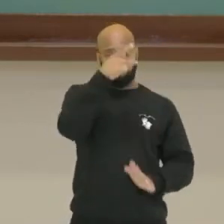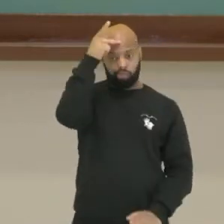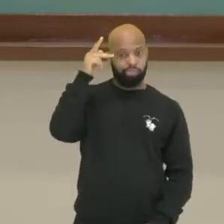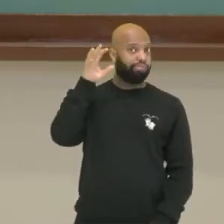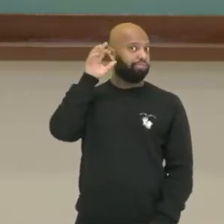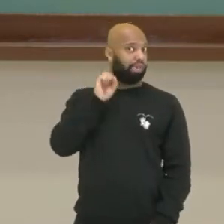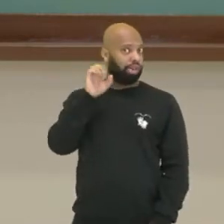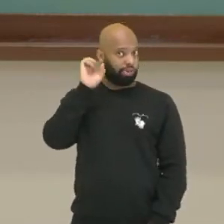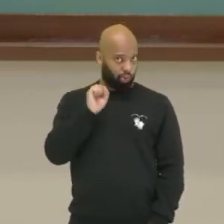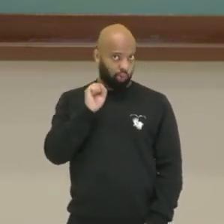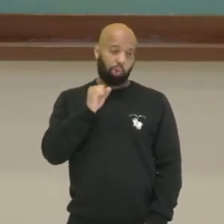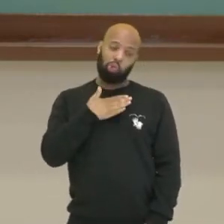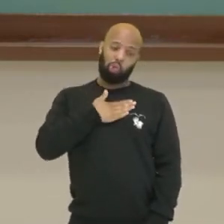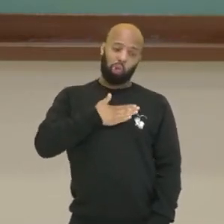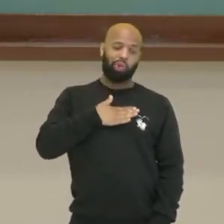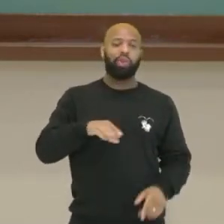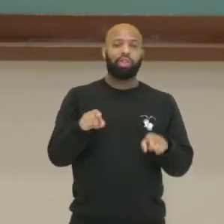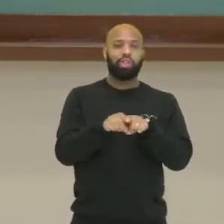de atrações e